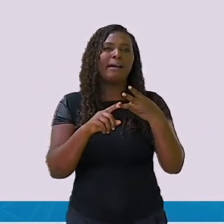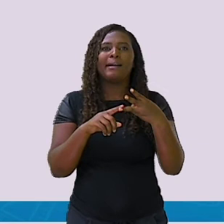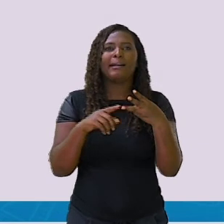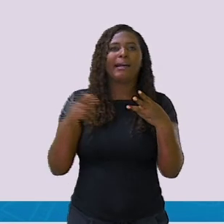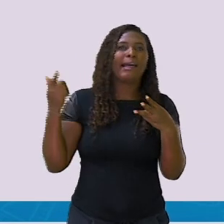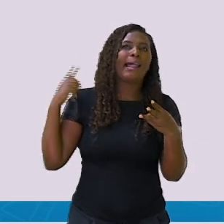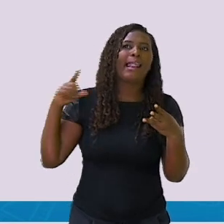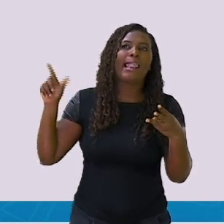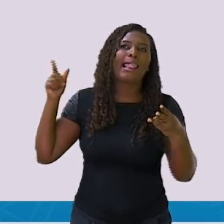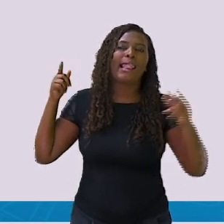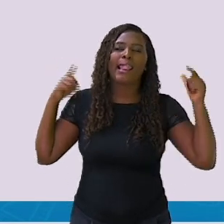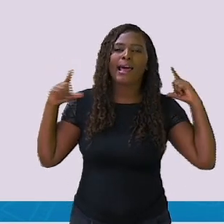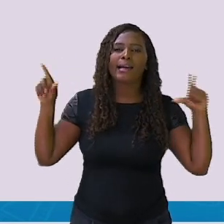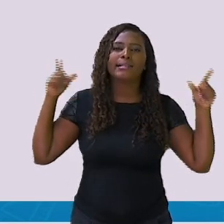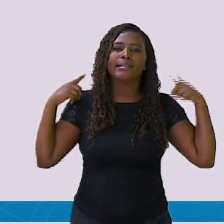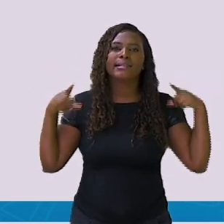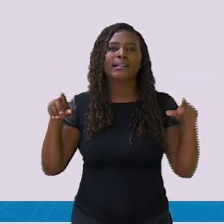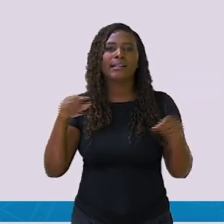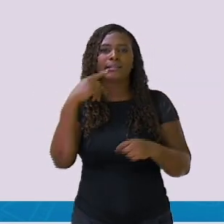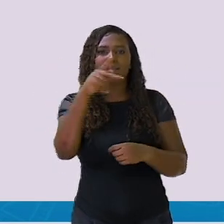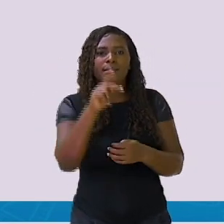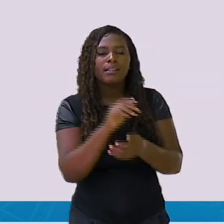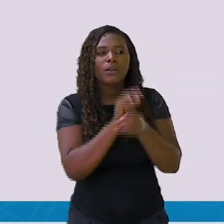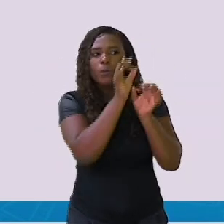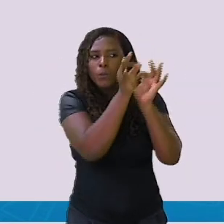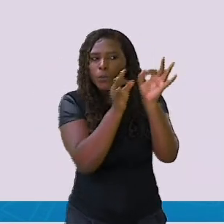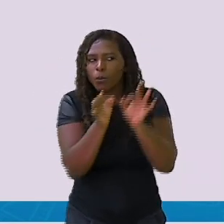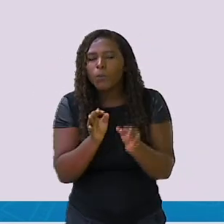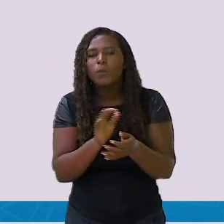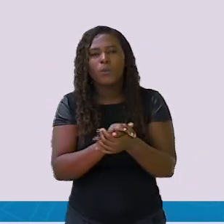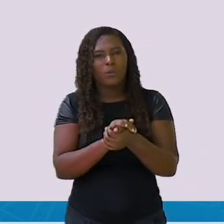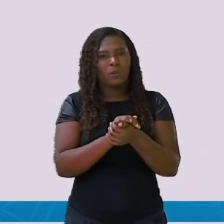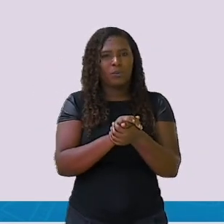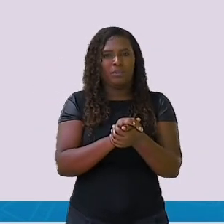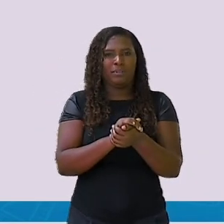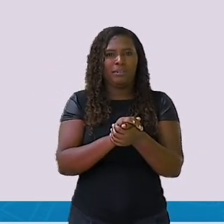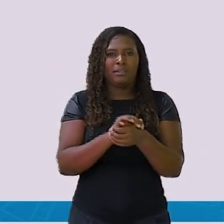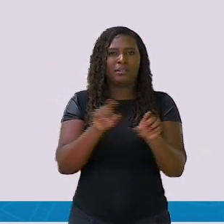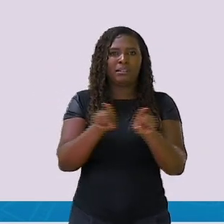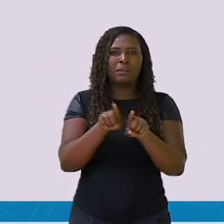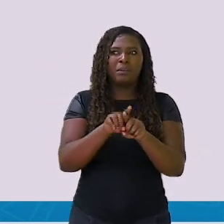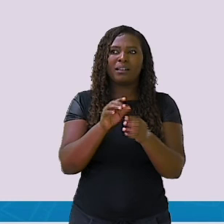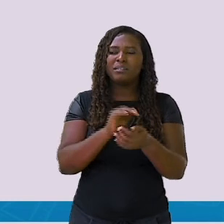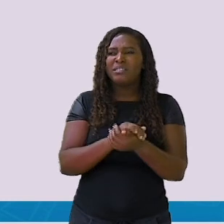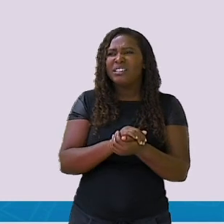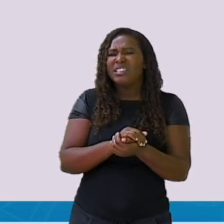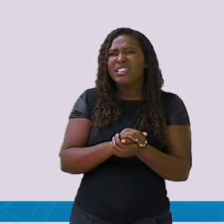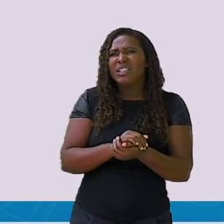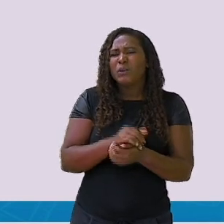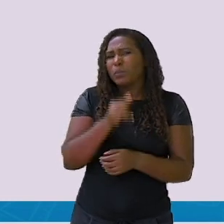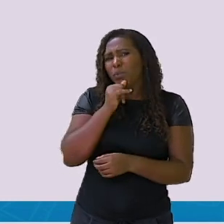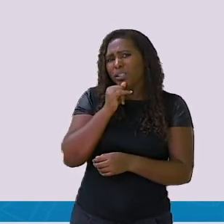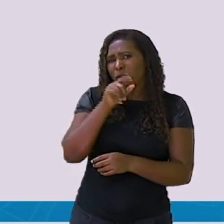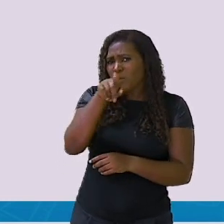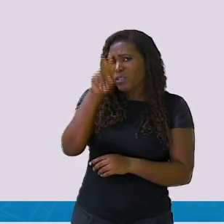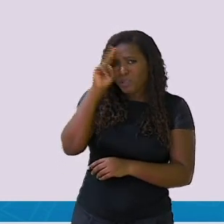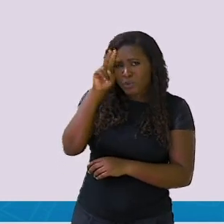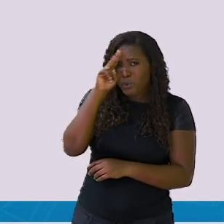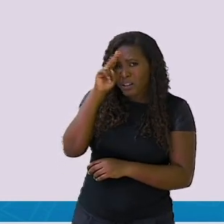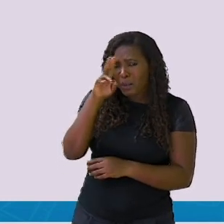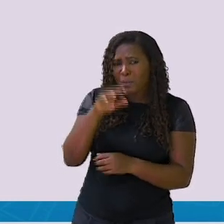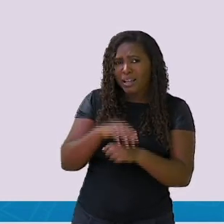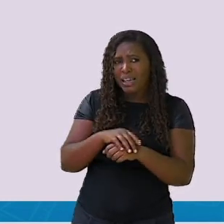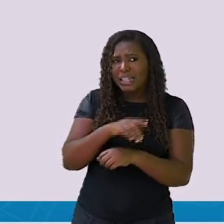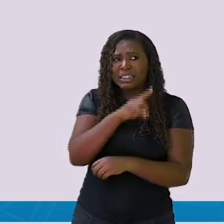exemplo, social. Professora, eu não lembro data, eu não sou boa com data, eu passo uma vergonha danada